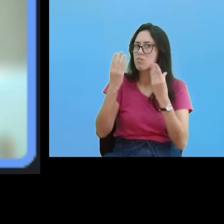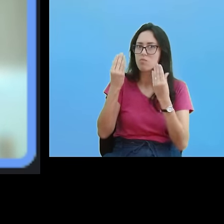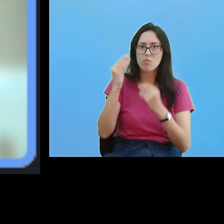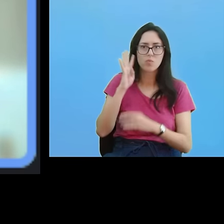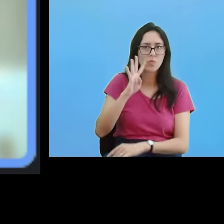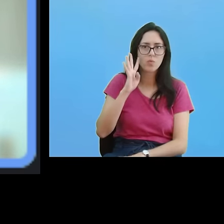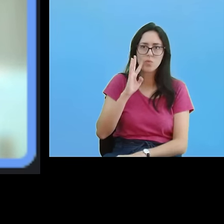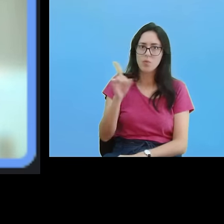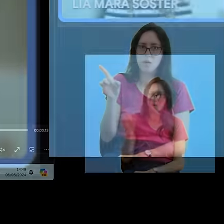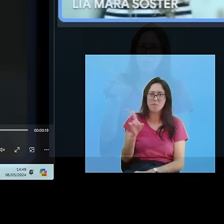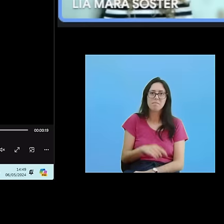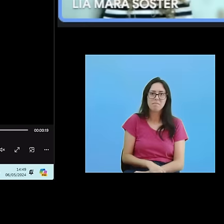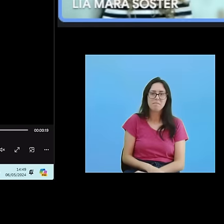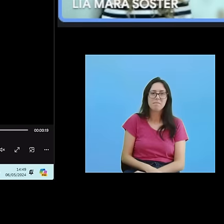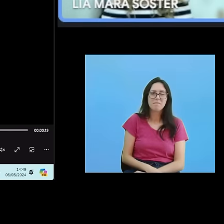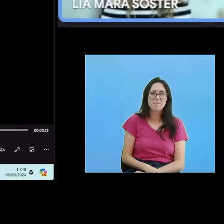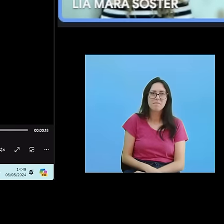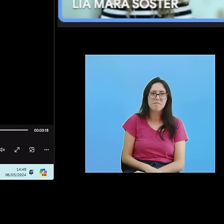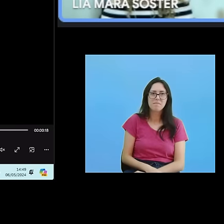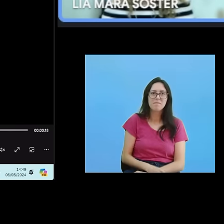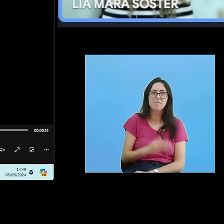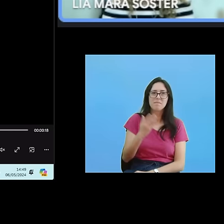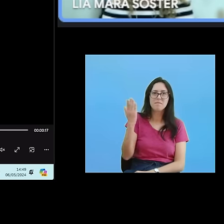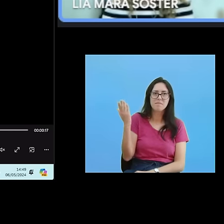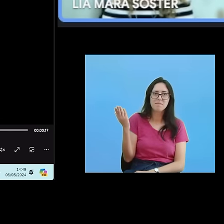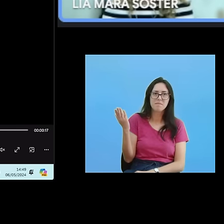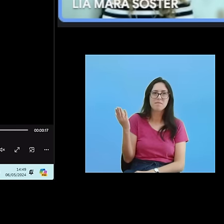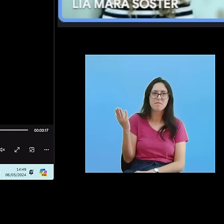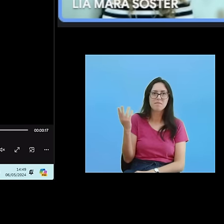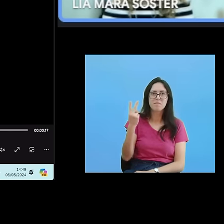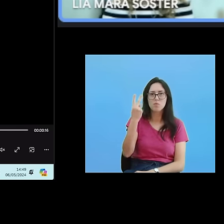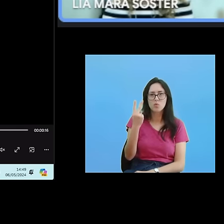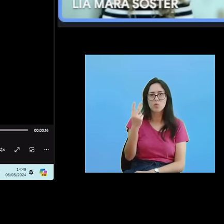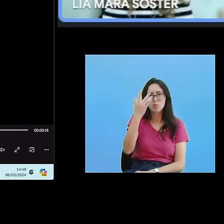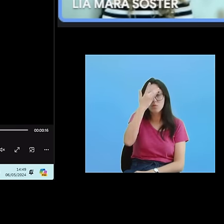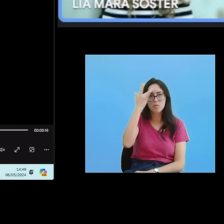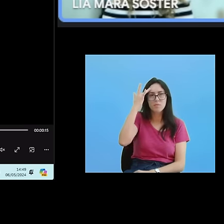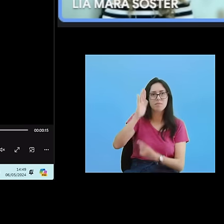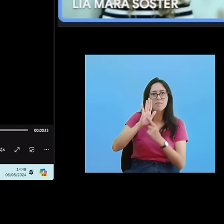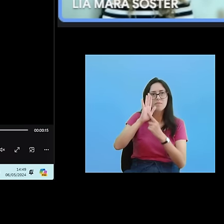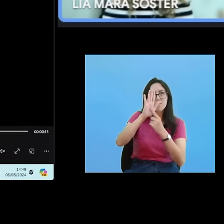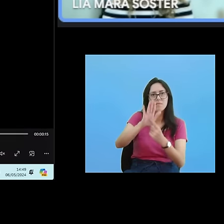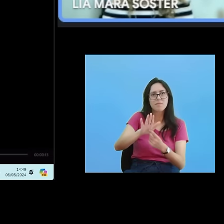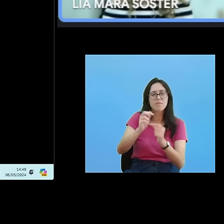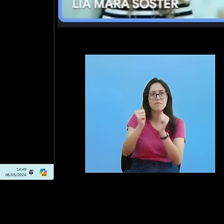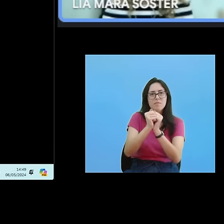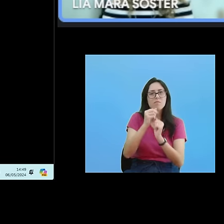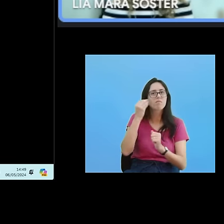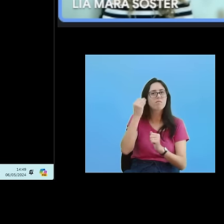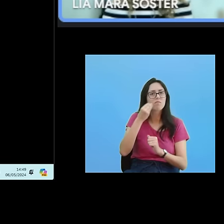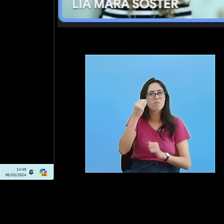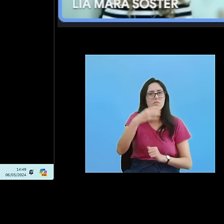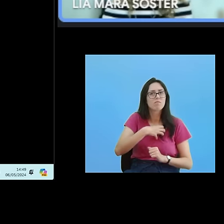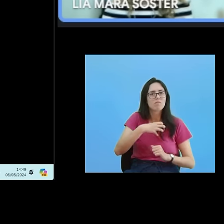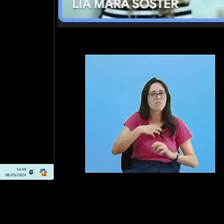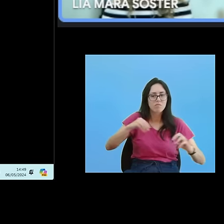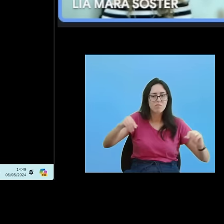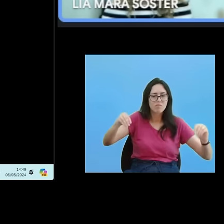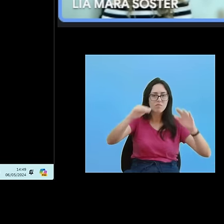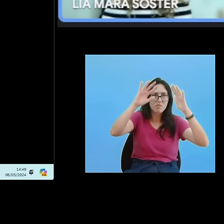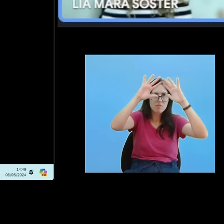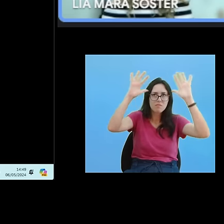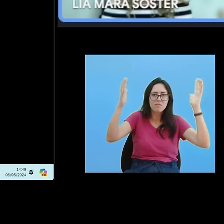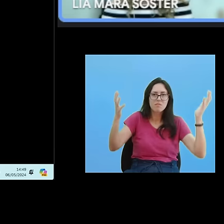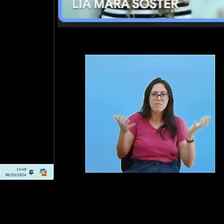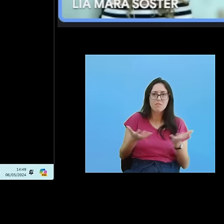significativa. Aqui Gilson e Arilson, né, fazendo a apresentação, eu e o Gilson numa experiência sensorial e numa bolha com